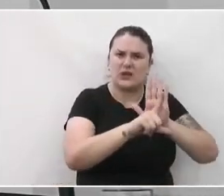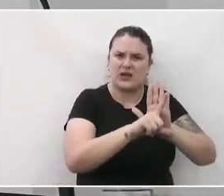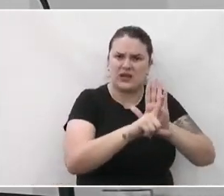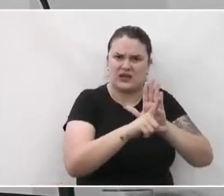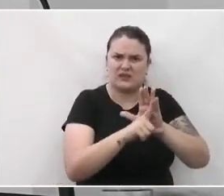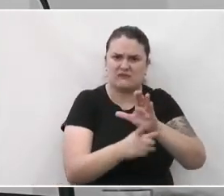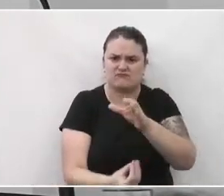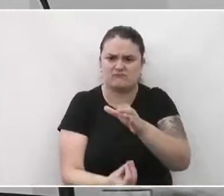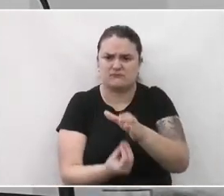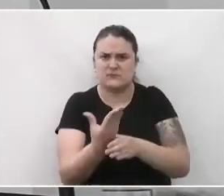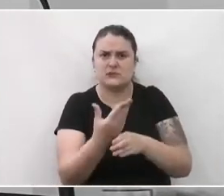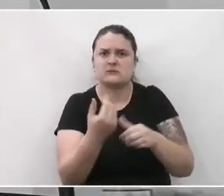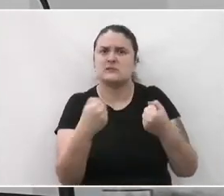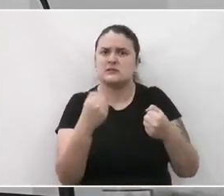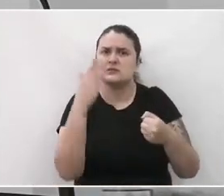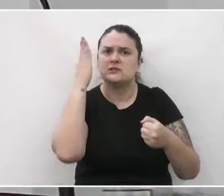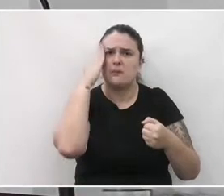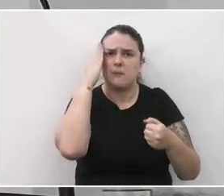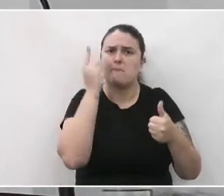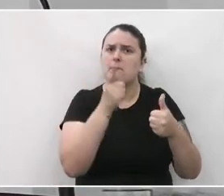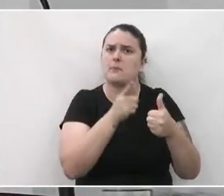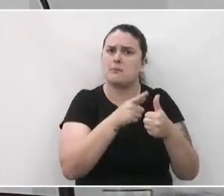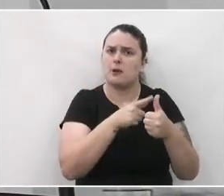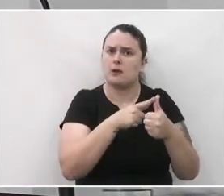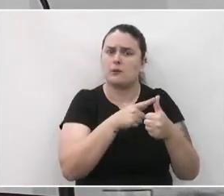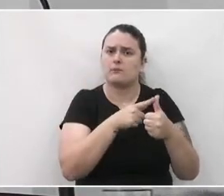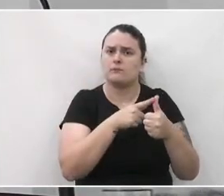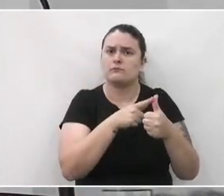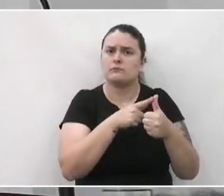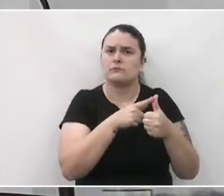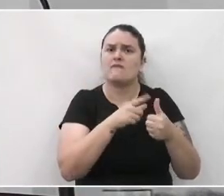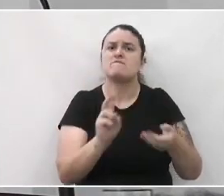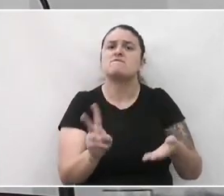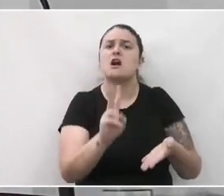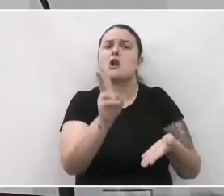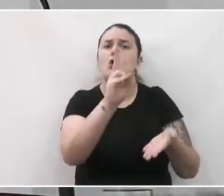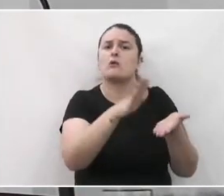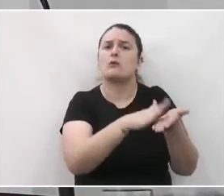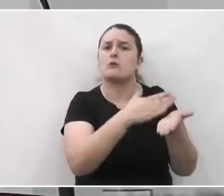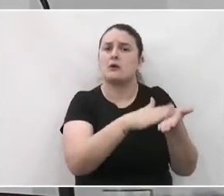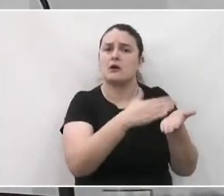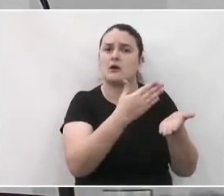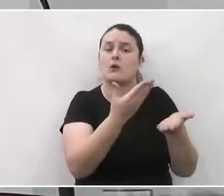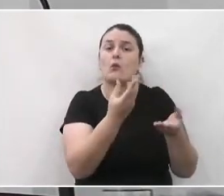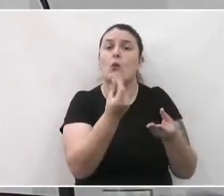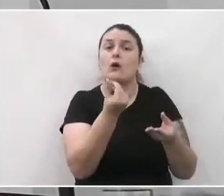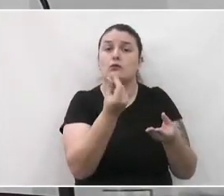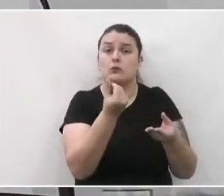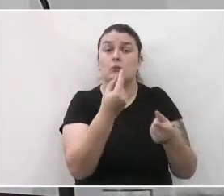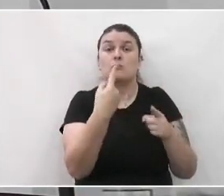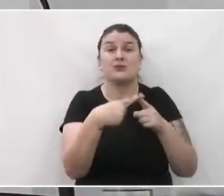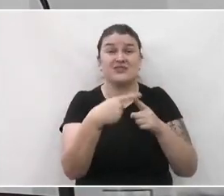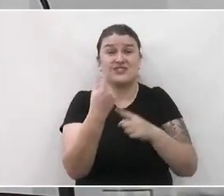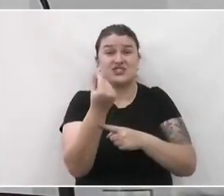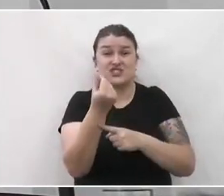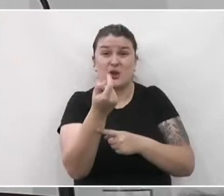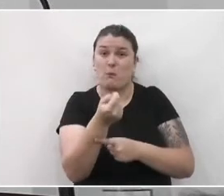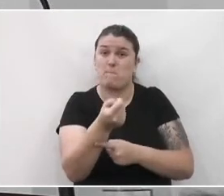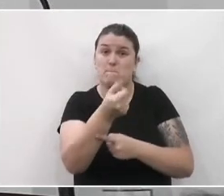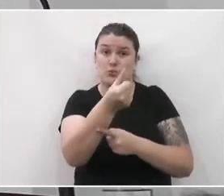criado, nós temos que saber, primeiramente, qual é o custo disso, porque sabemos que o dinheiro é